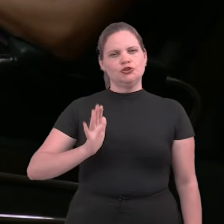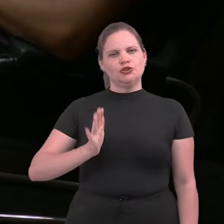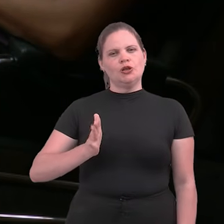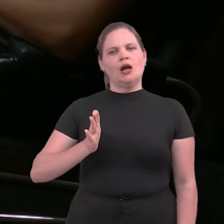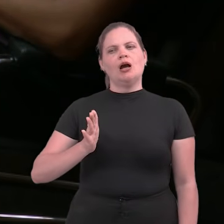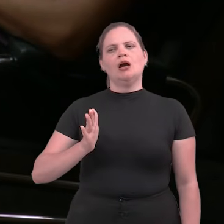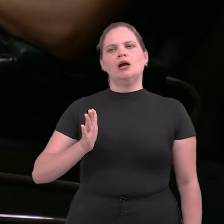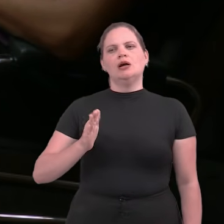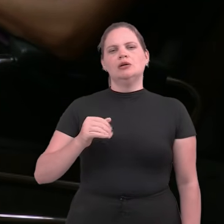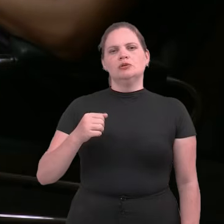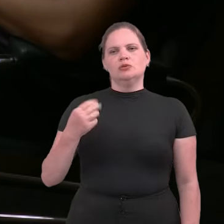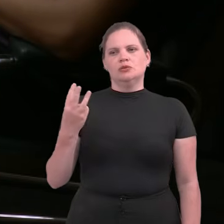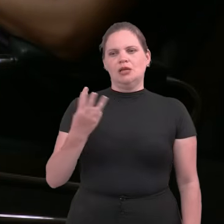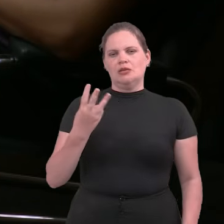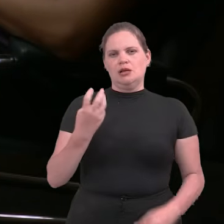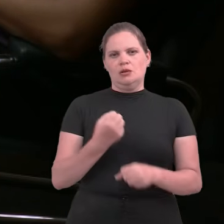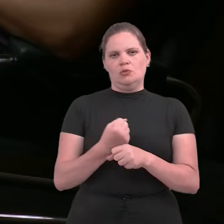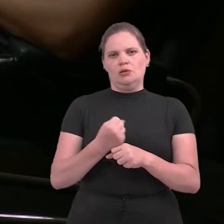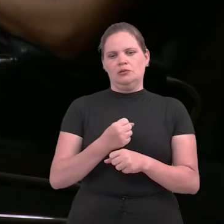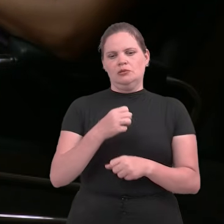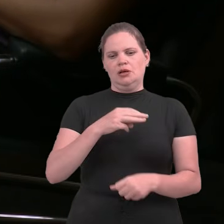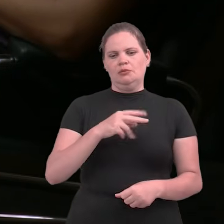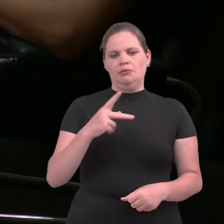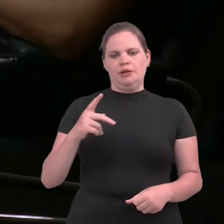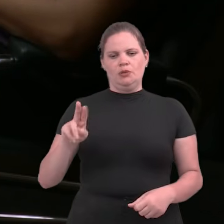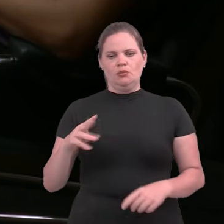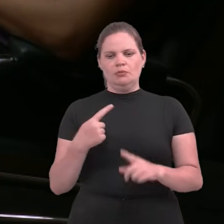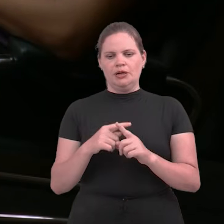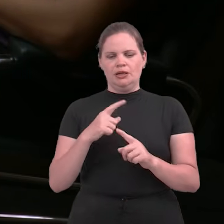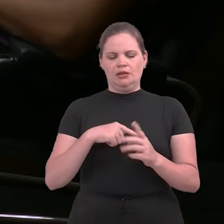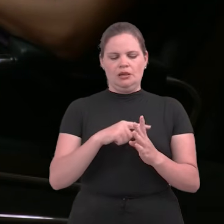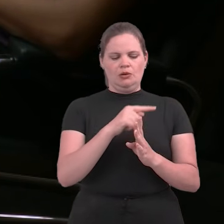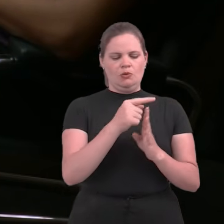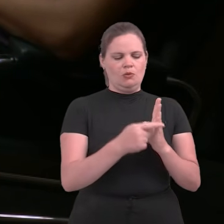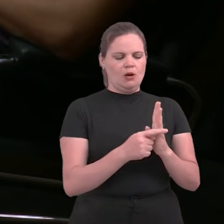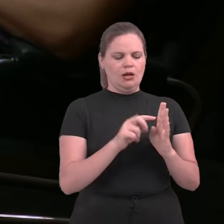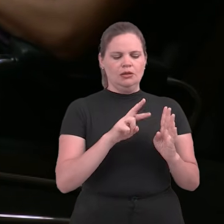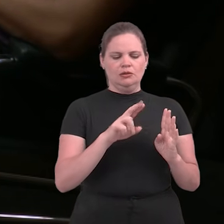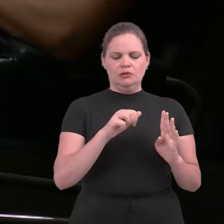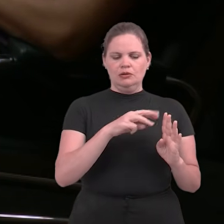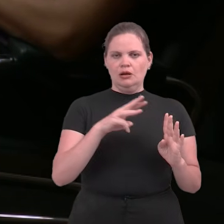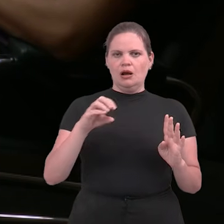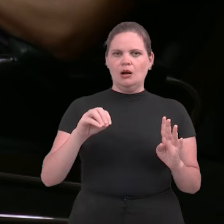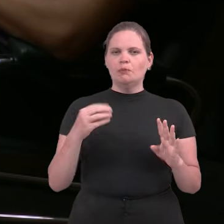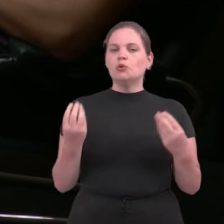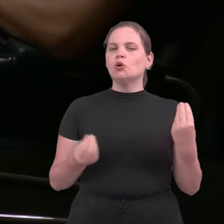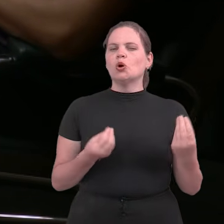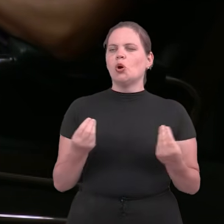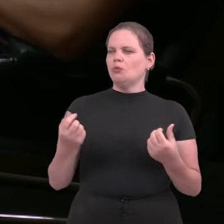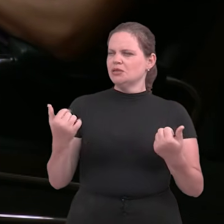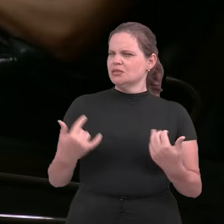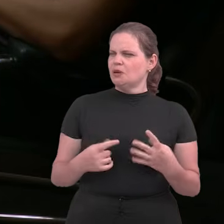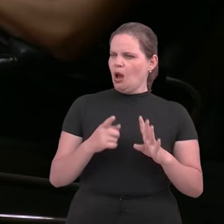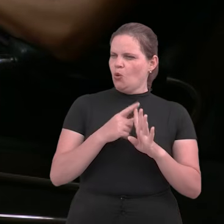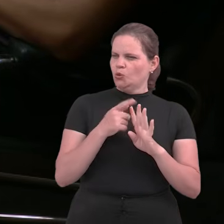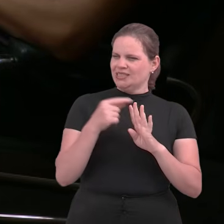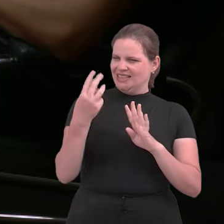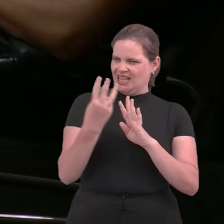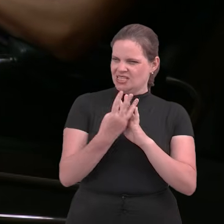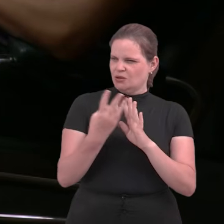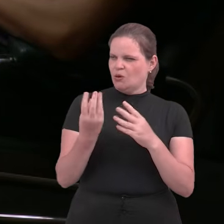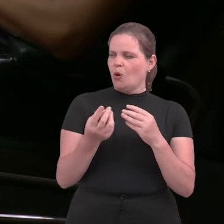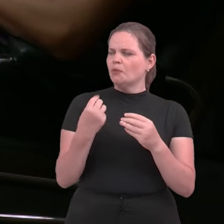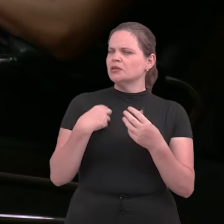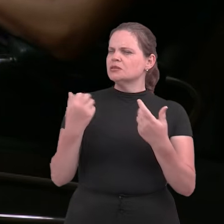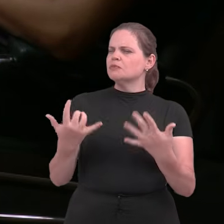no 3º ramo do MPU. O MPU, ele se divide em 4 ramos, muito né? bom. Conta um pouquinho pra gente aí da sua rotina lá, um pouquinho do órgão, para que os